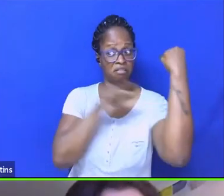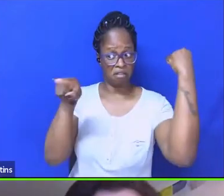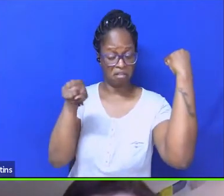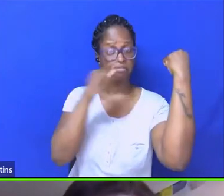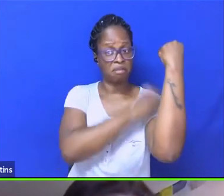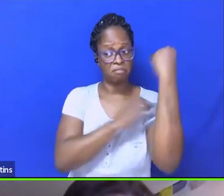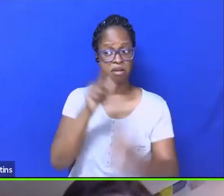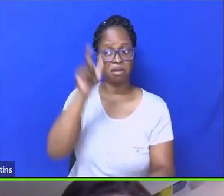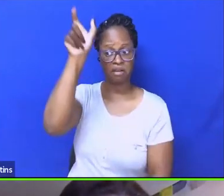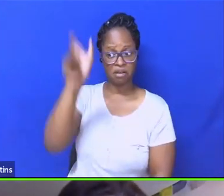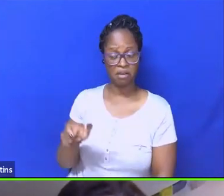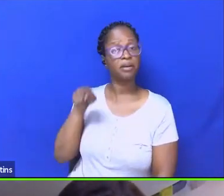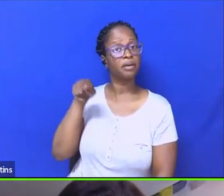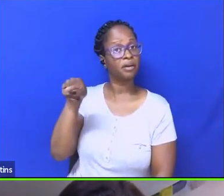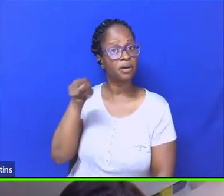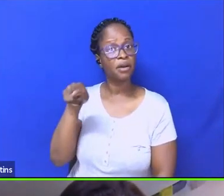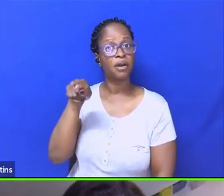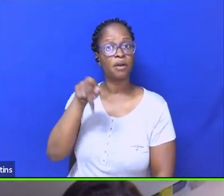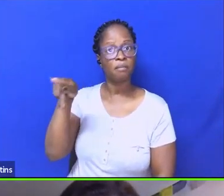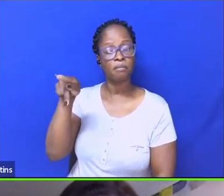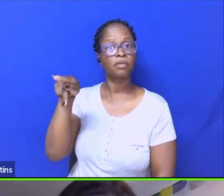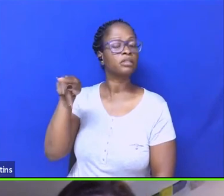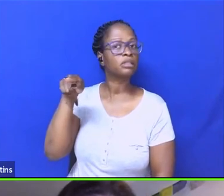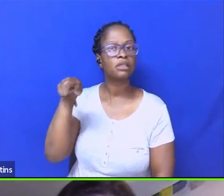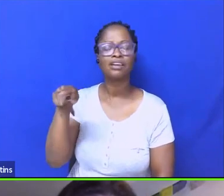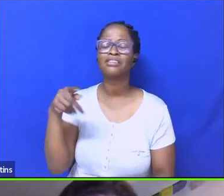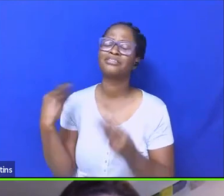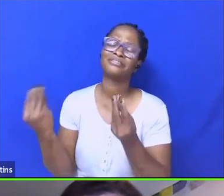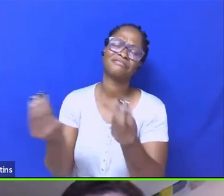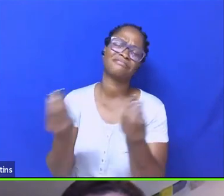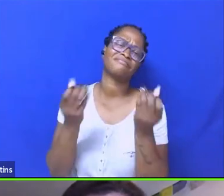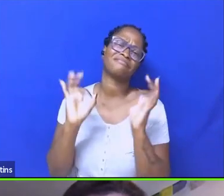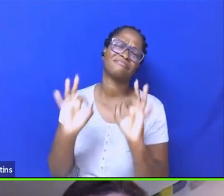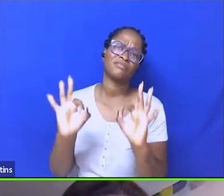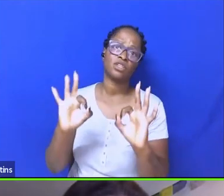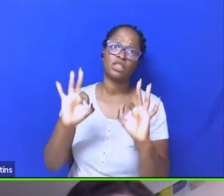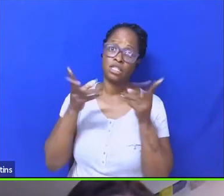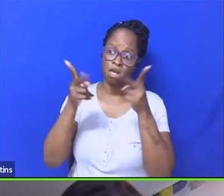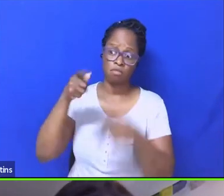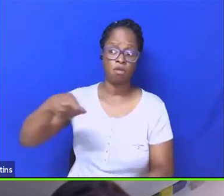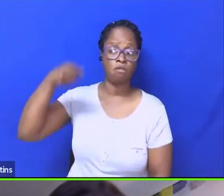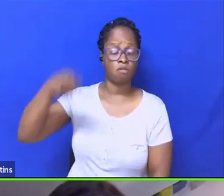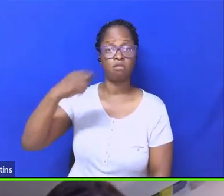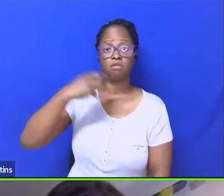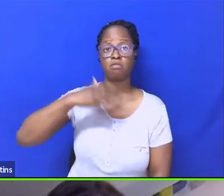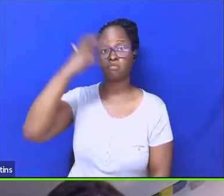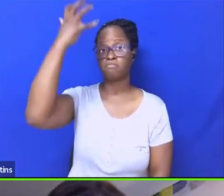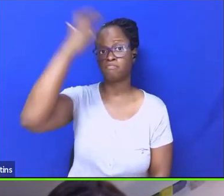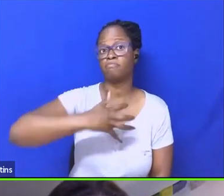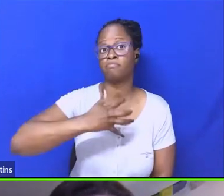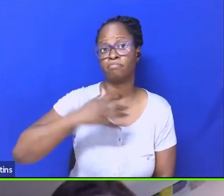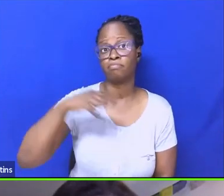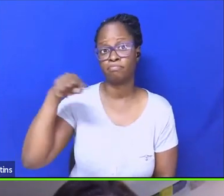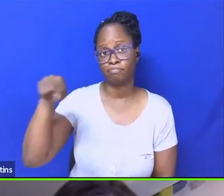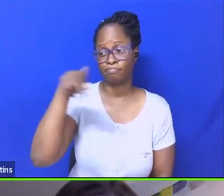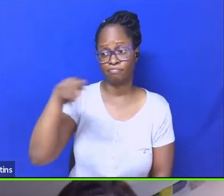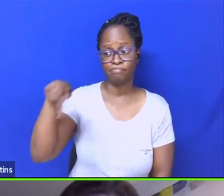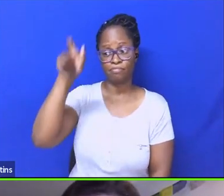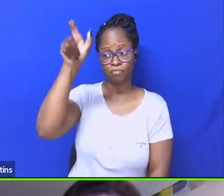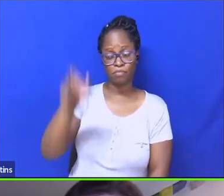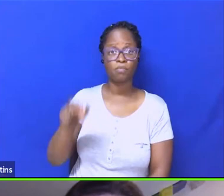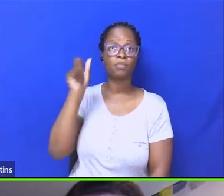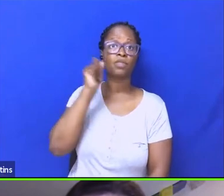muito do ser muito firme e me fez mudar muito mas muito